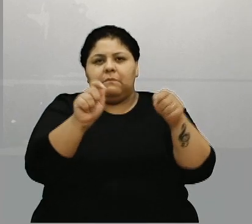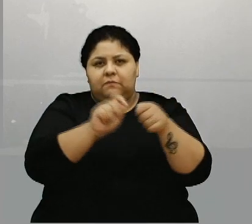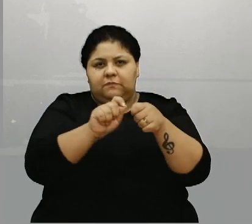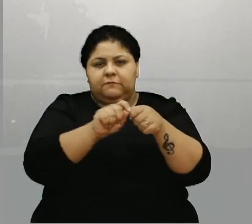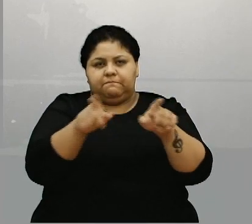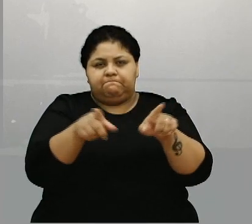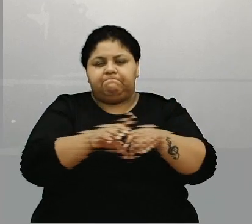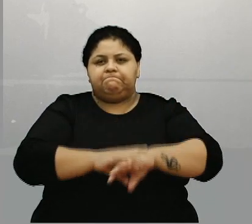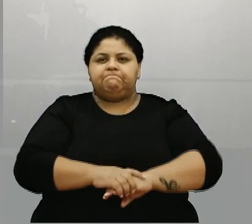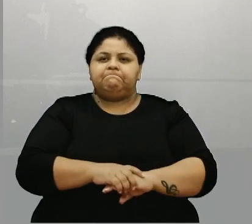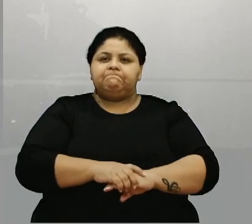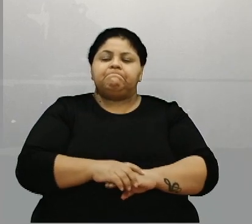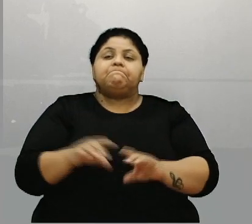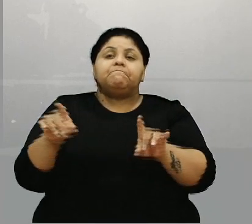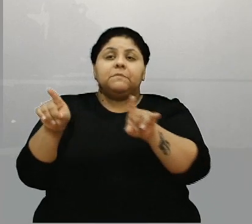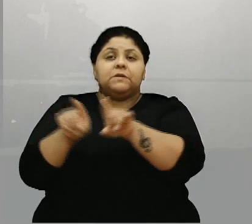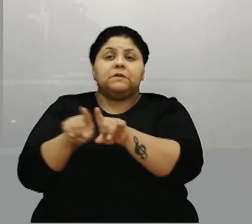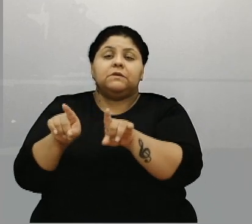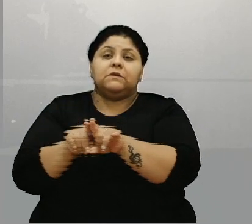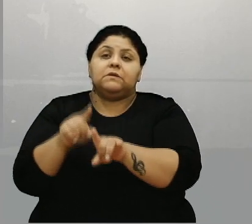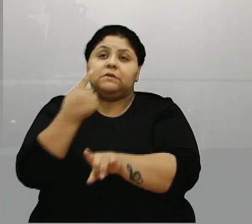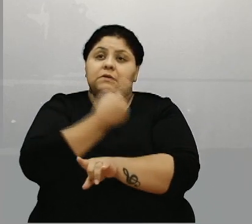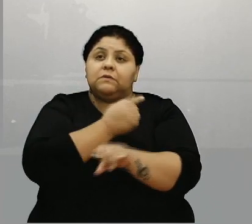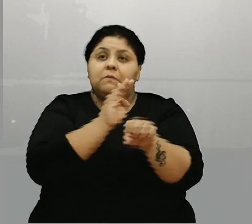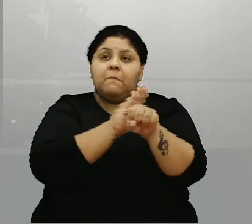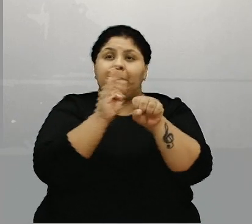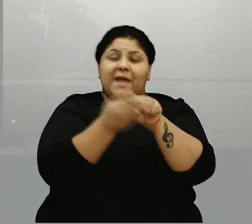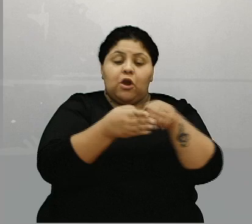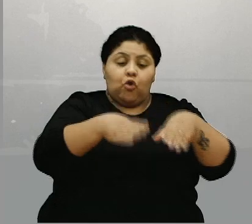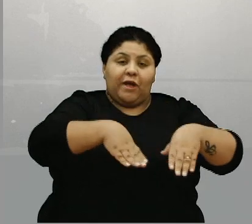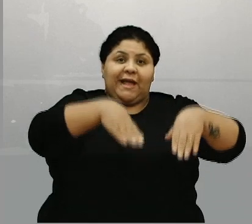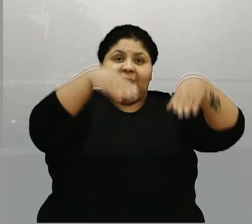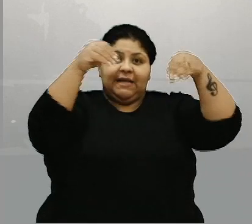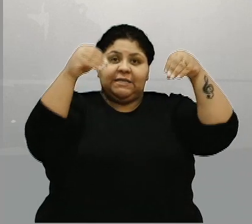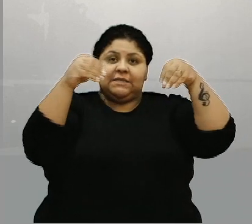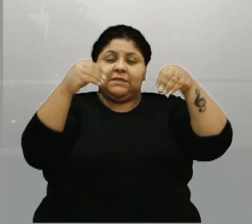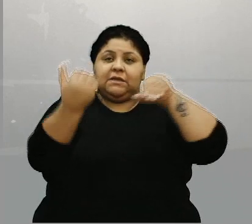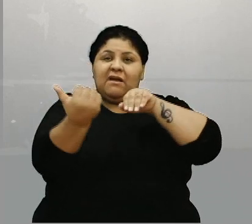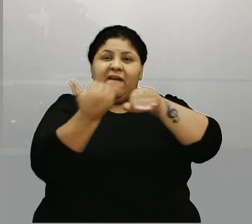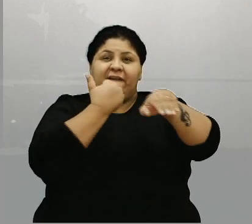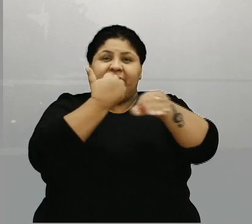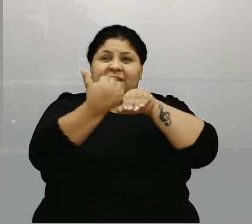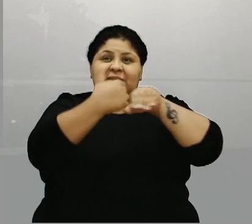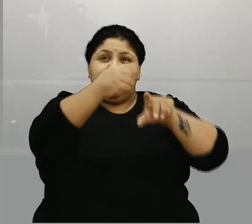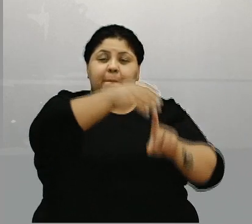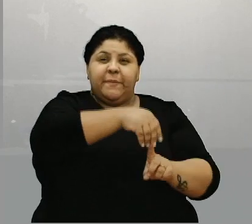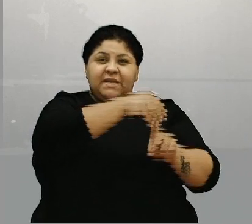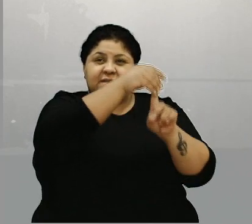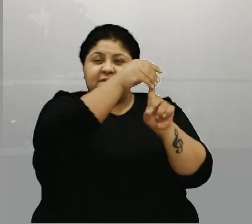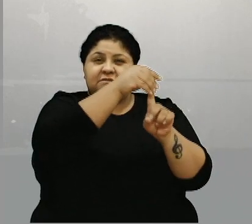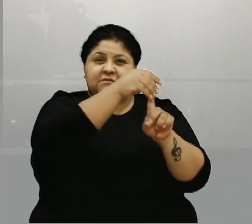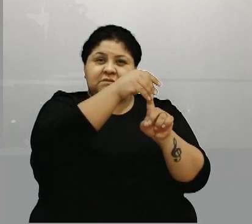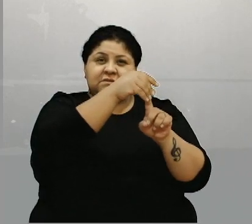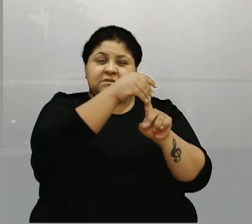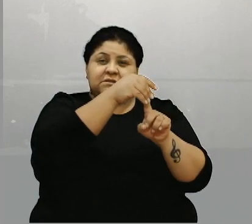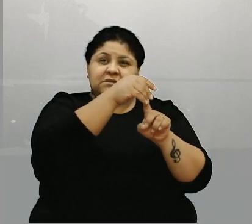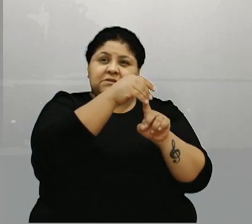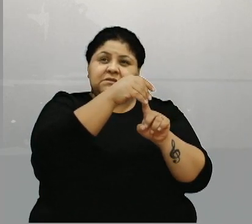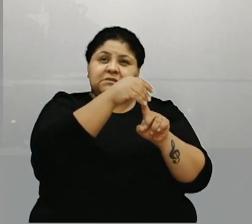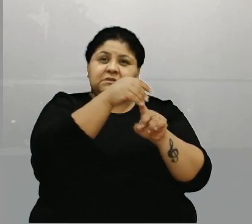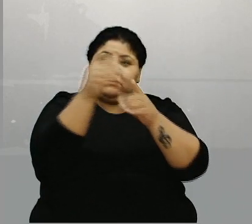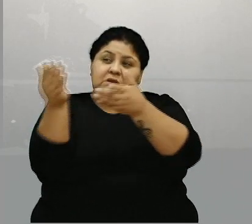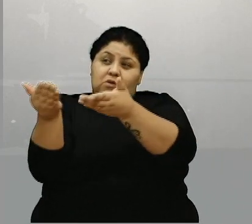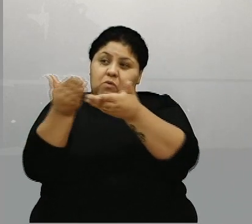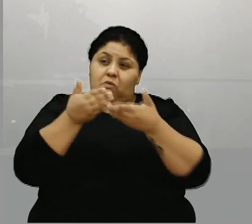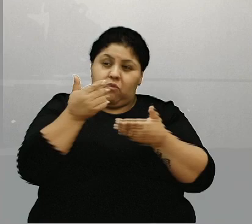autarquia. E também aí é no bairro Castelo, onde que a avenida principal, eu convido aos